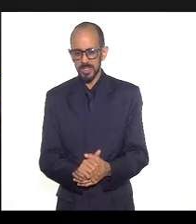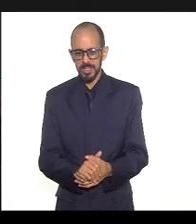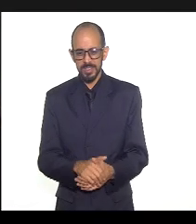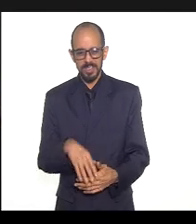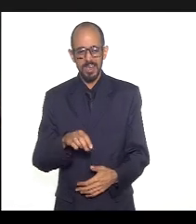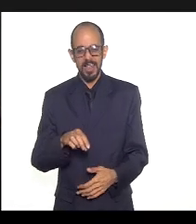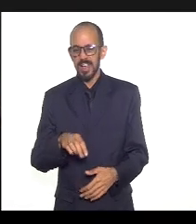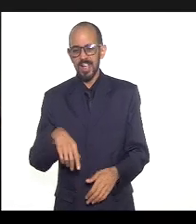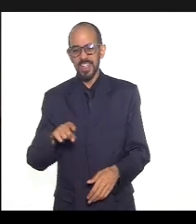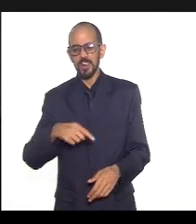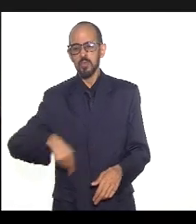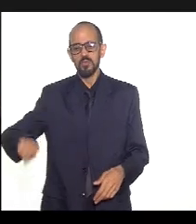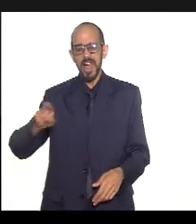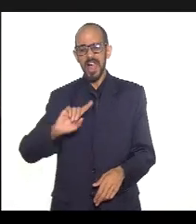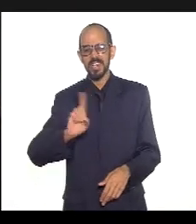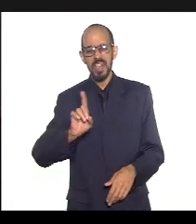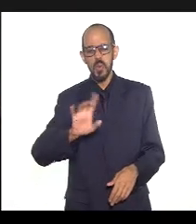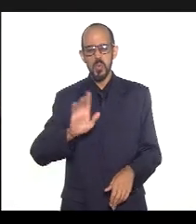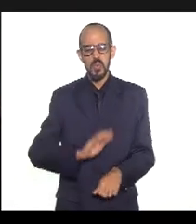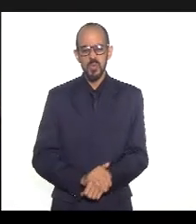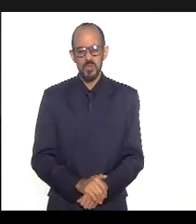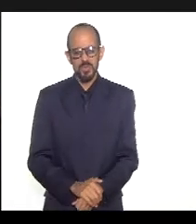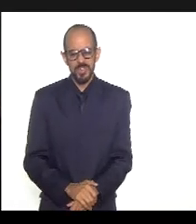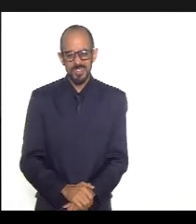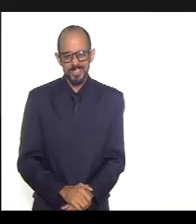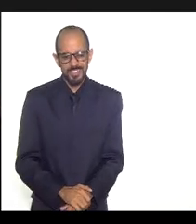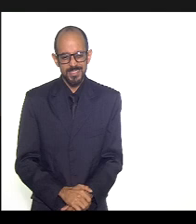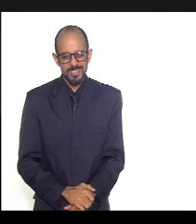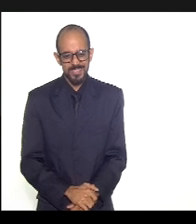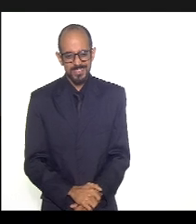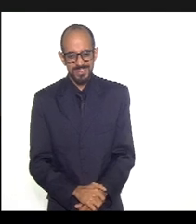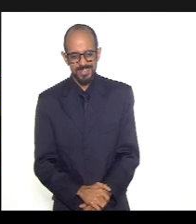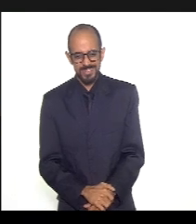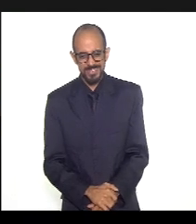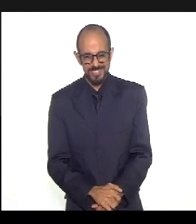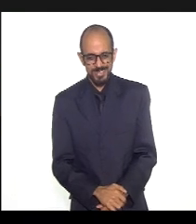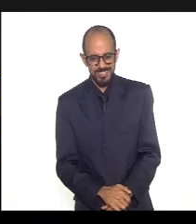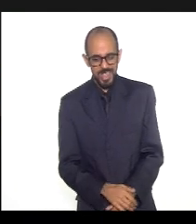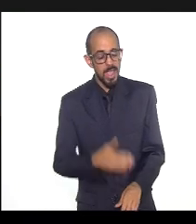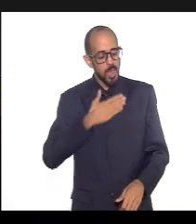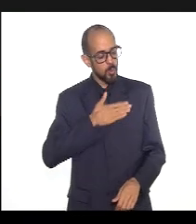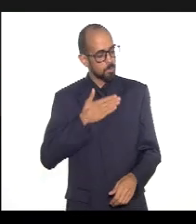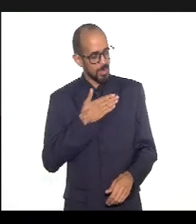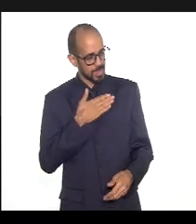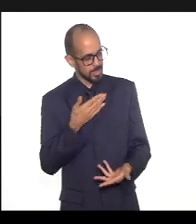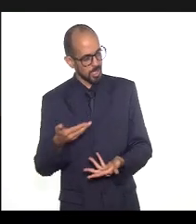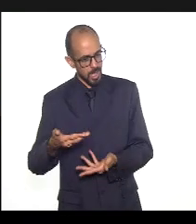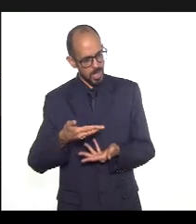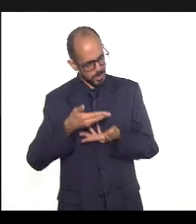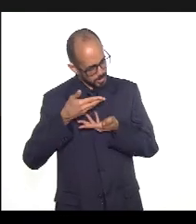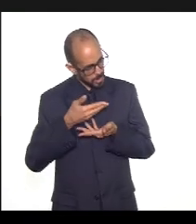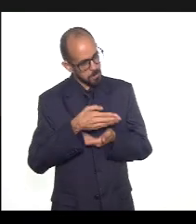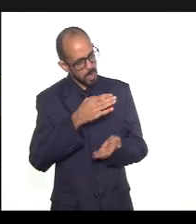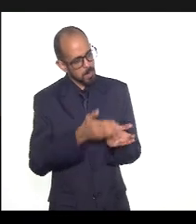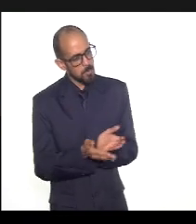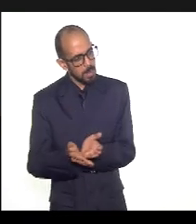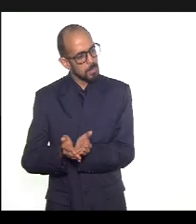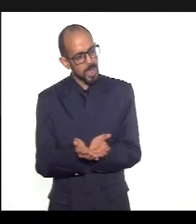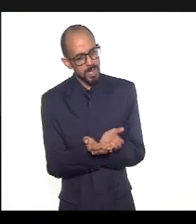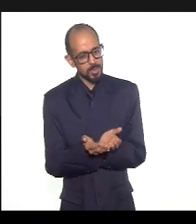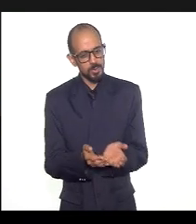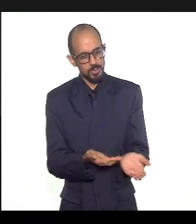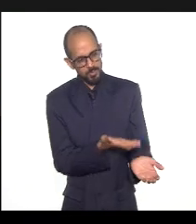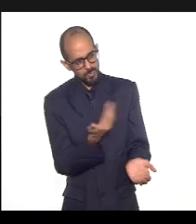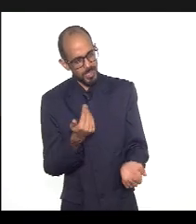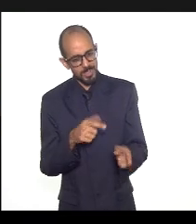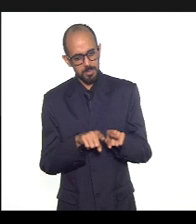W.O., é? Craque, é craque. Logo mais nós vamos estar lá. É um prazer ter Bebeto lá. Tá bom. Valeu, Bebeto.